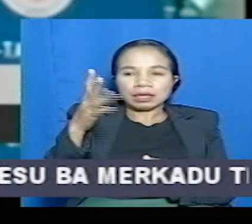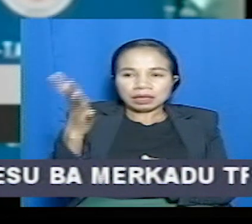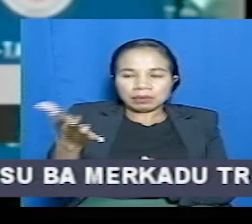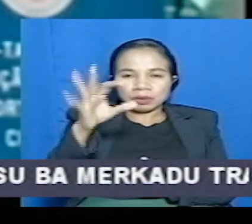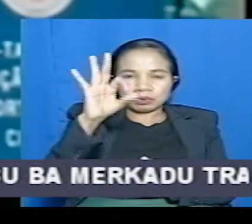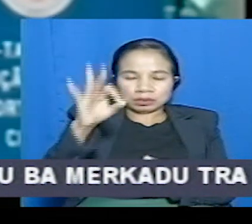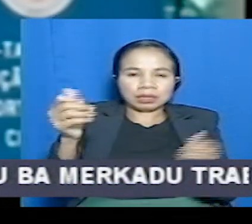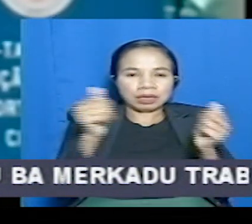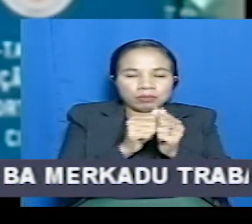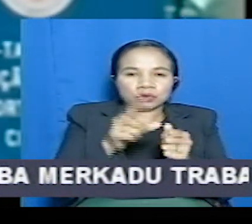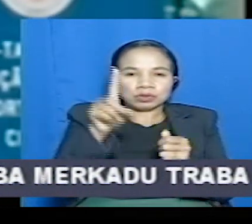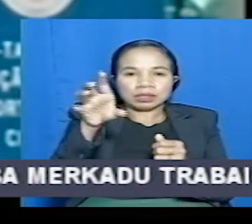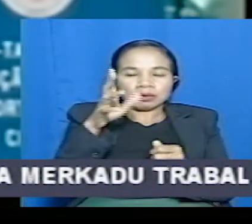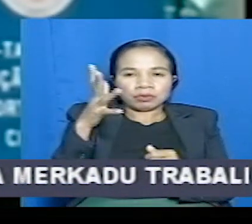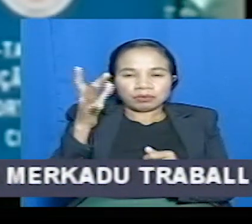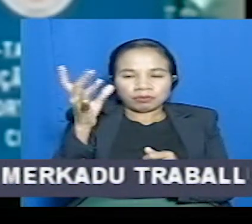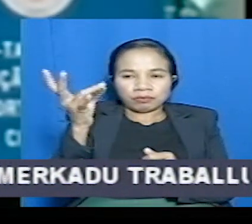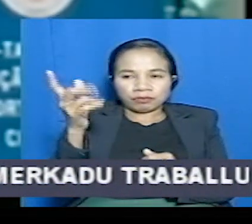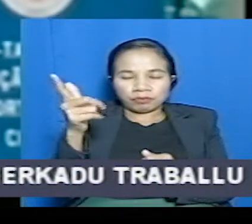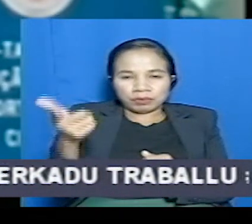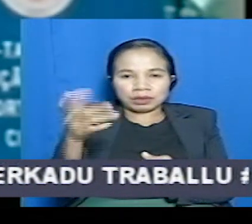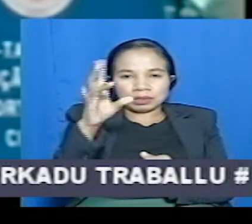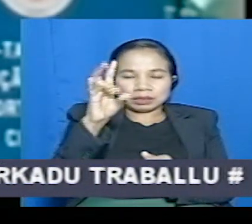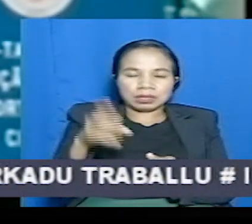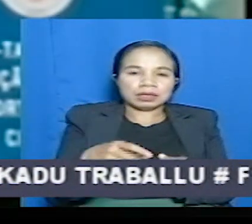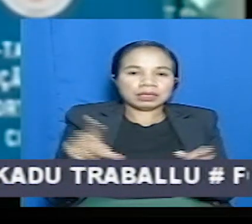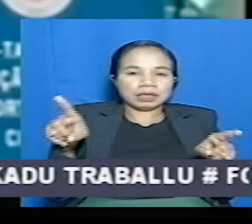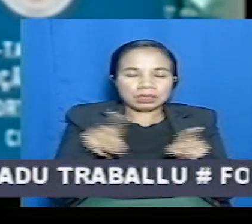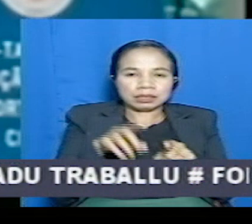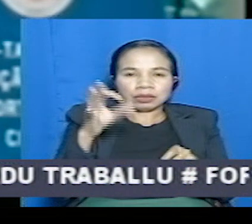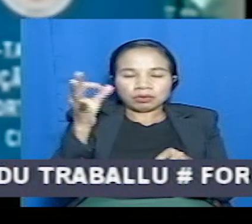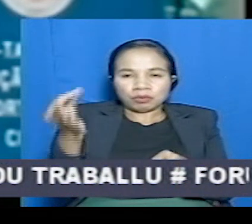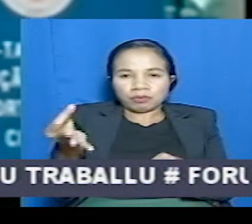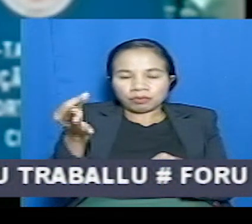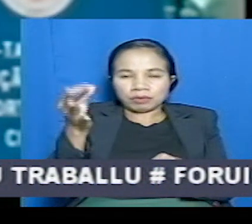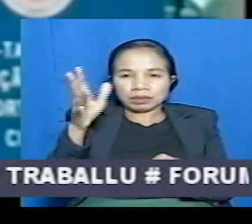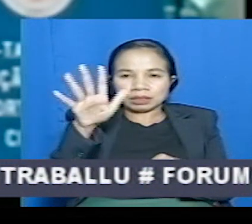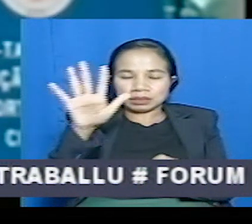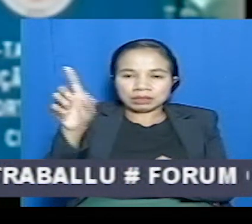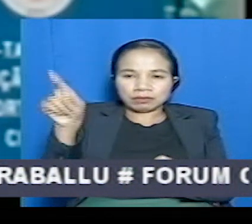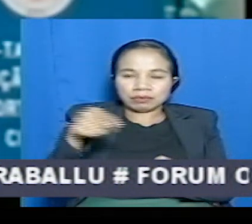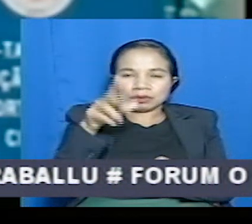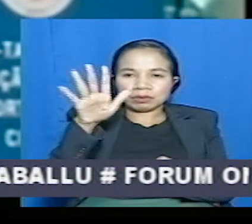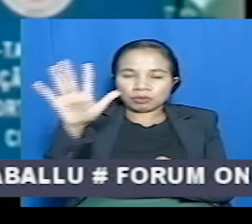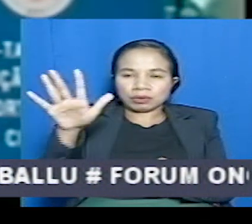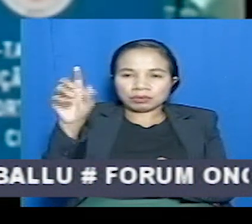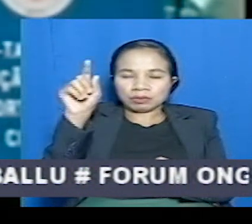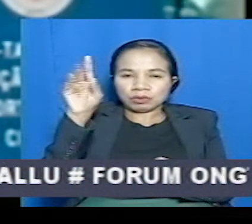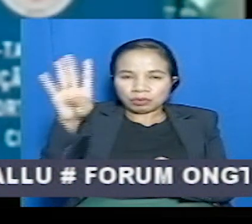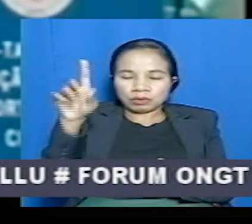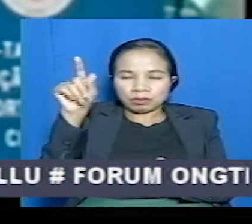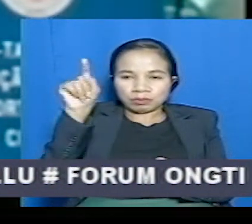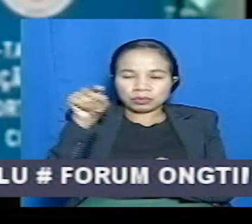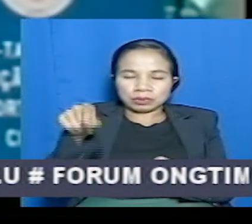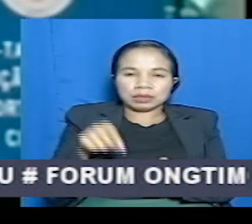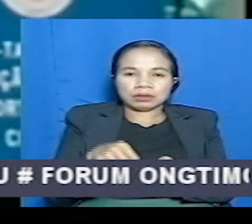koto 127 kahanesan ho 95,4%. Sira nabejo idade 60